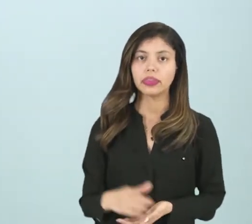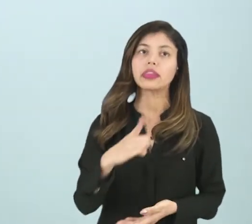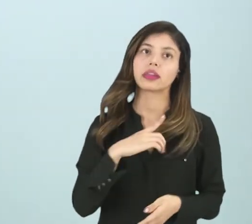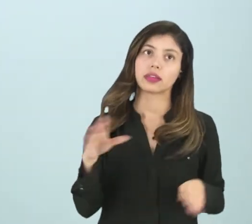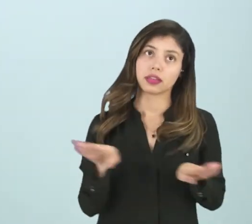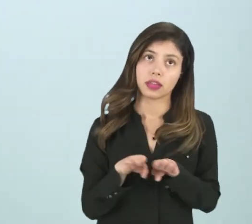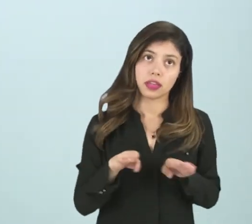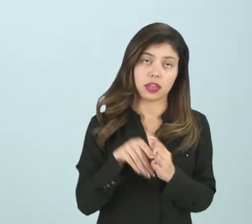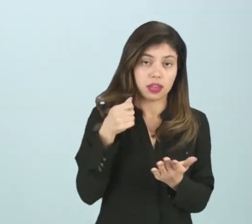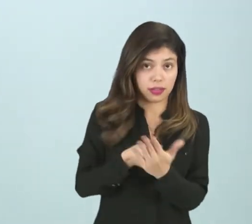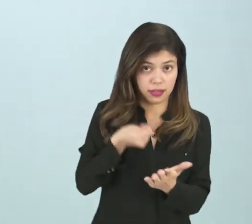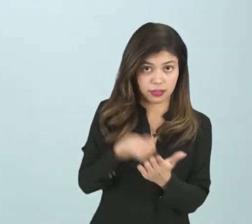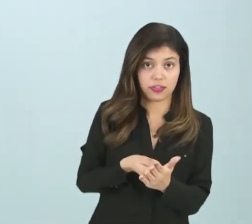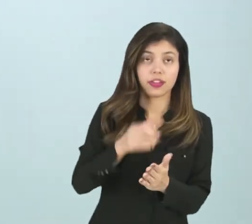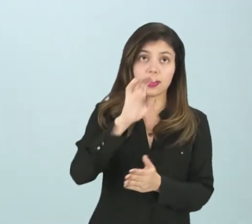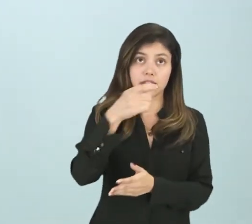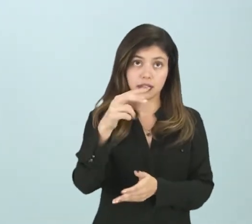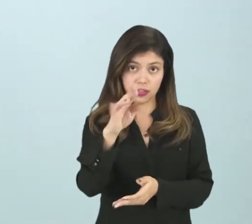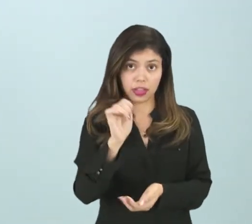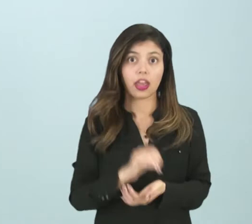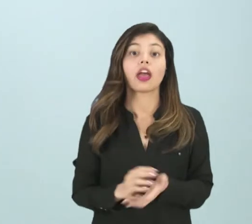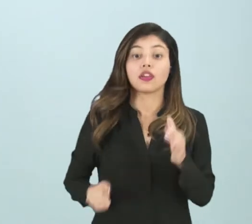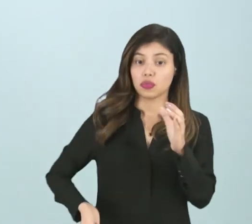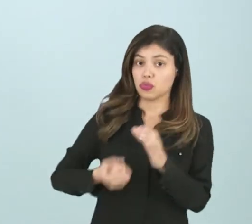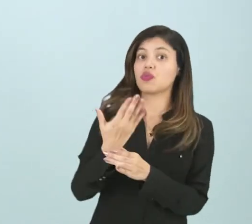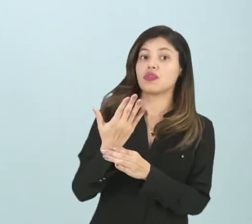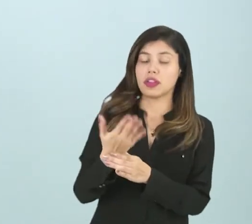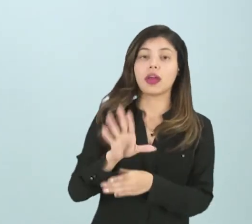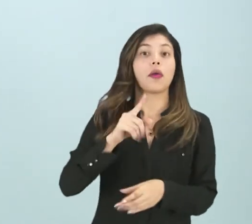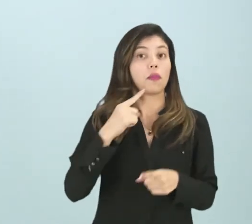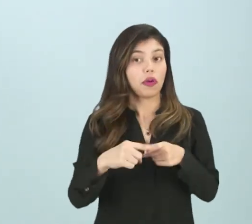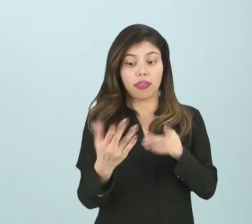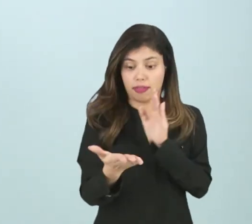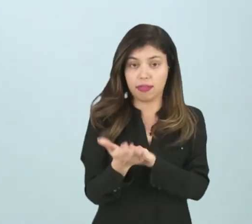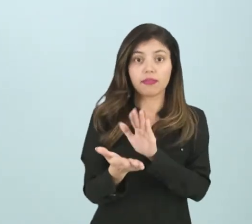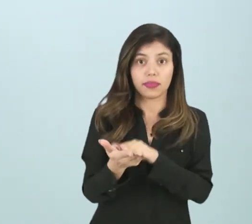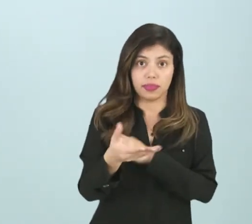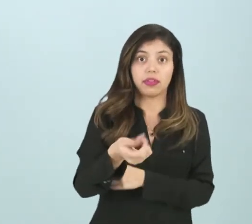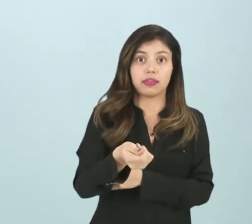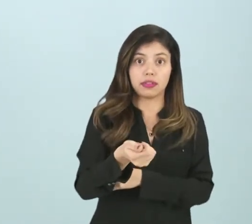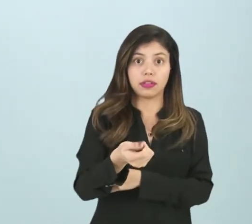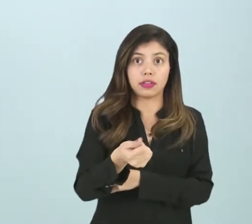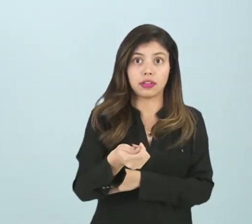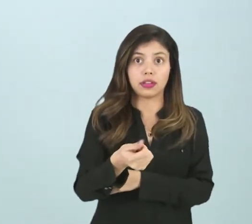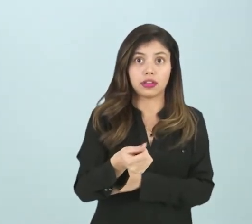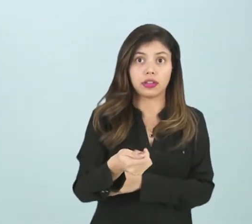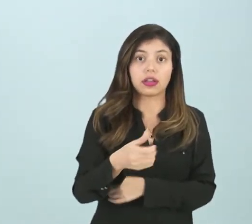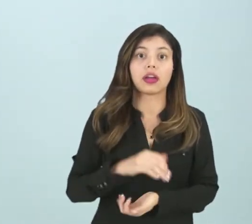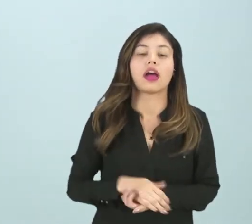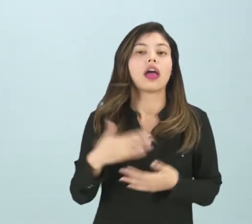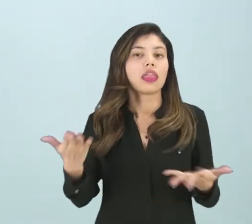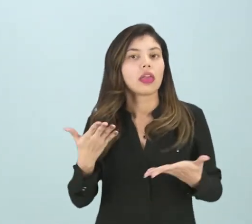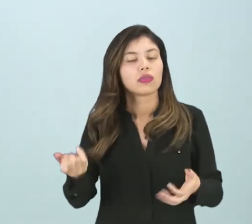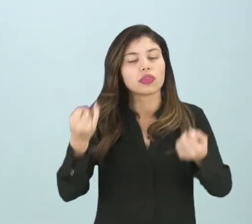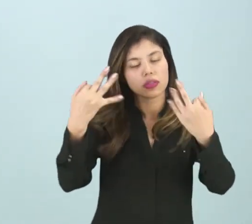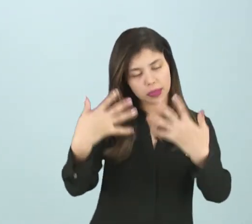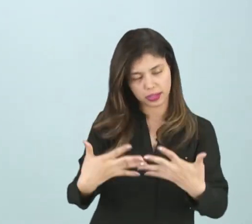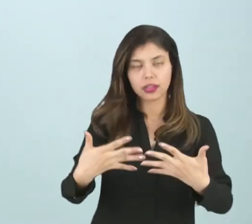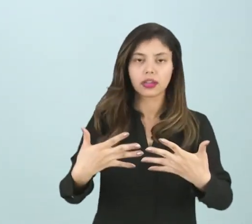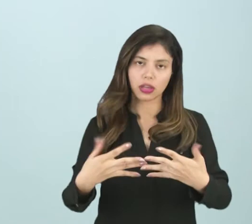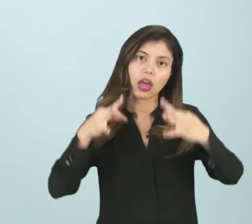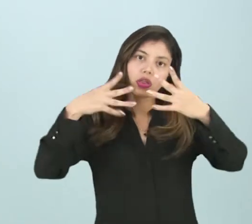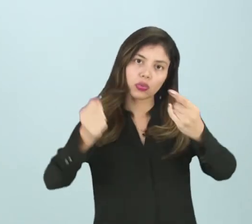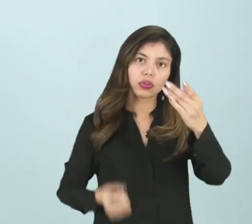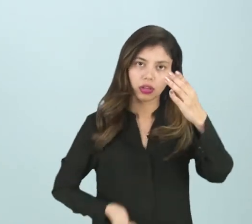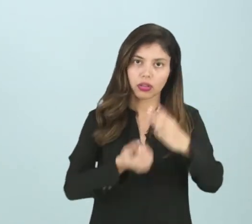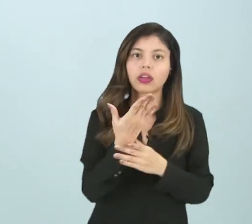uma existência. Eu estou dizendo que ele existe, afinal, ele está na minha mão. Bem, então quando eu falo essas coisas, eu estou categorizando. Tudo tem